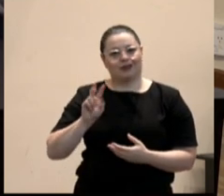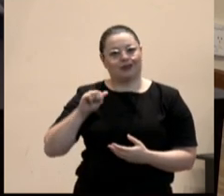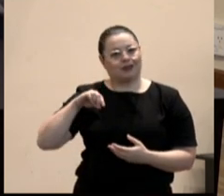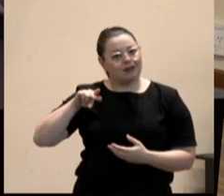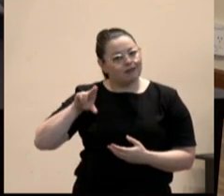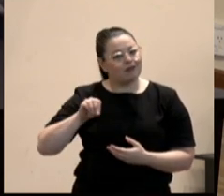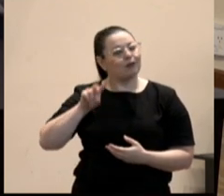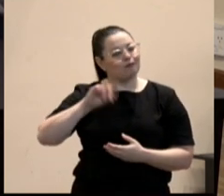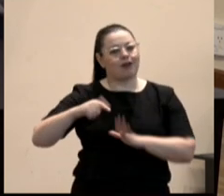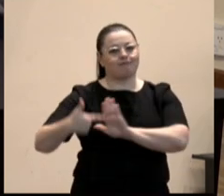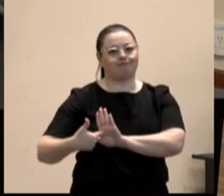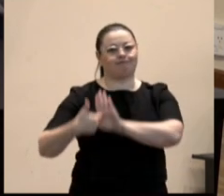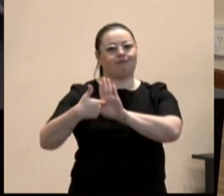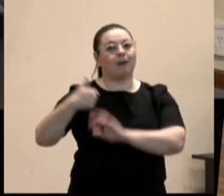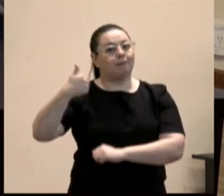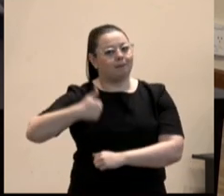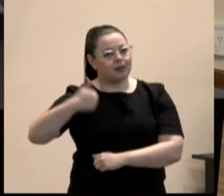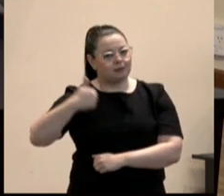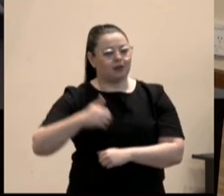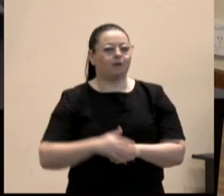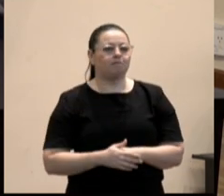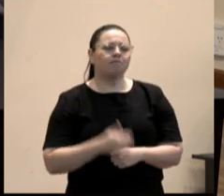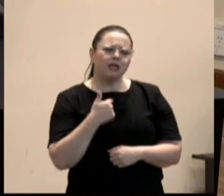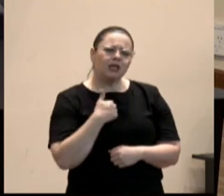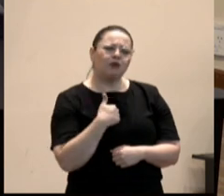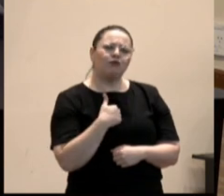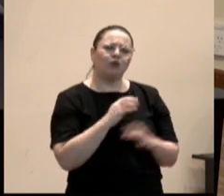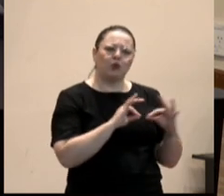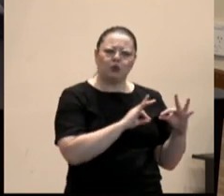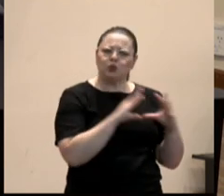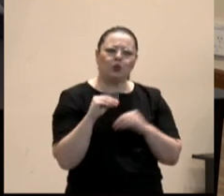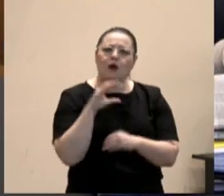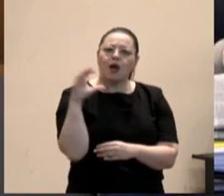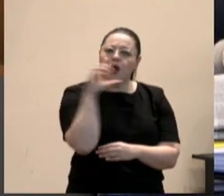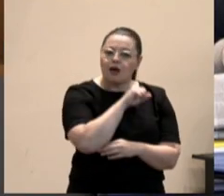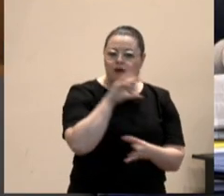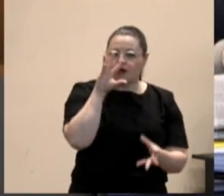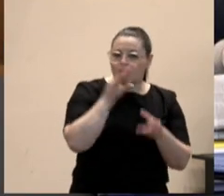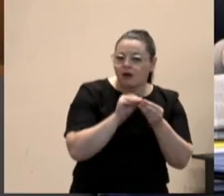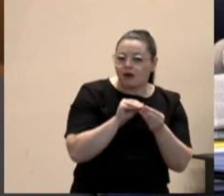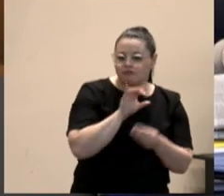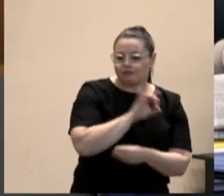primeiro a apresentar. Vou apresentar todos, né, rapidamente.